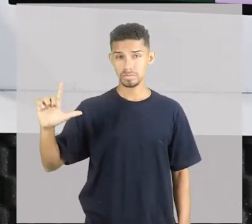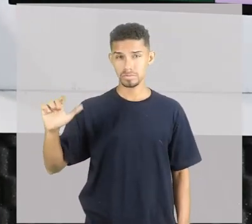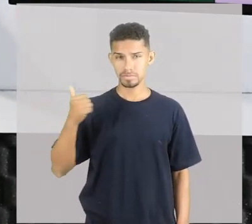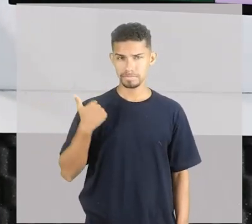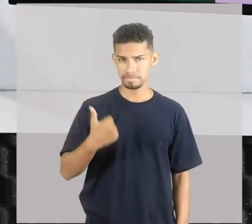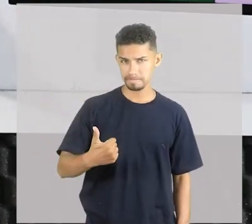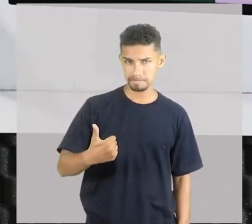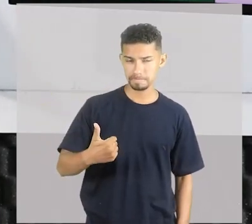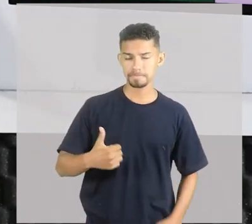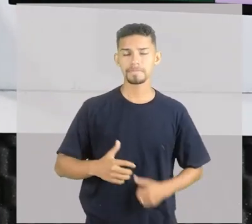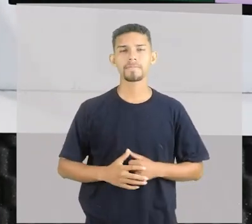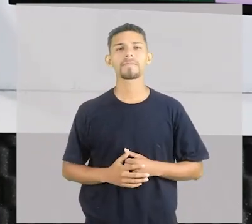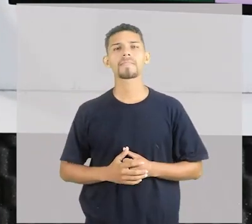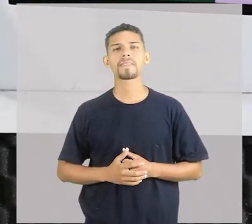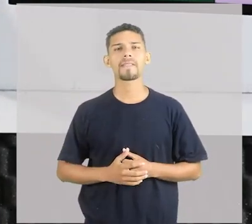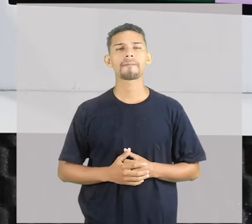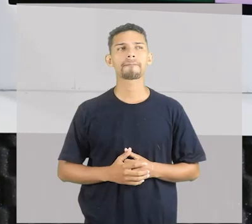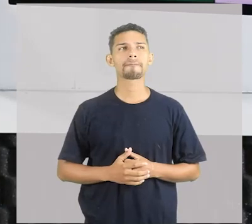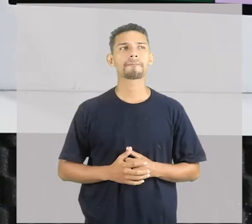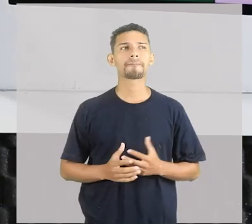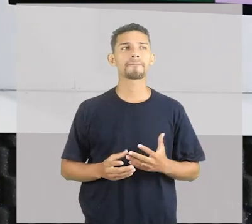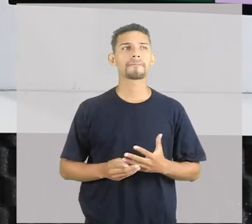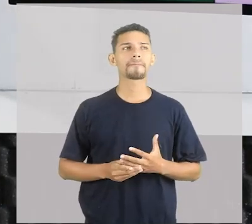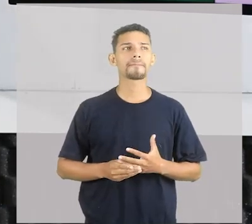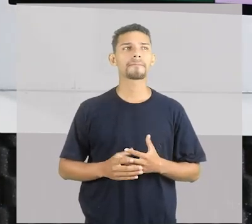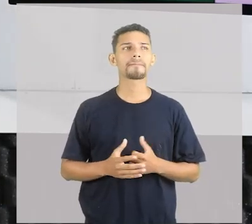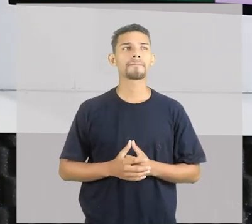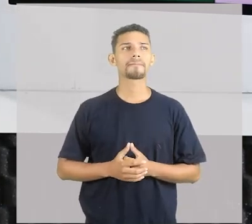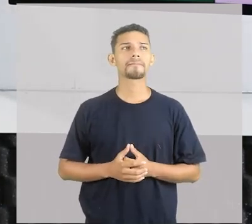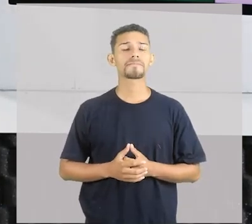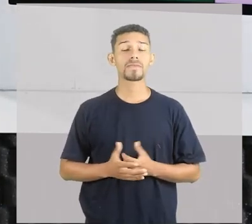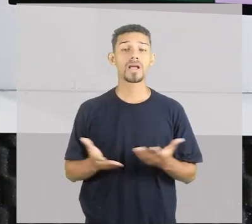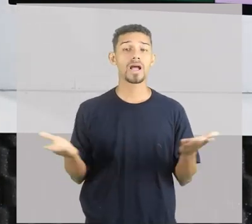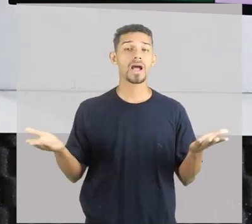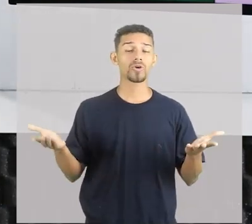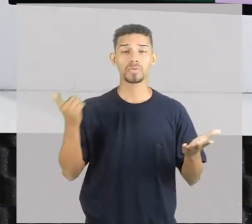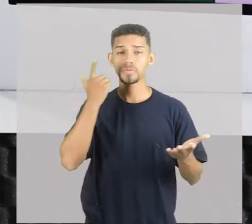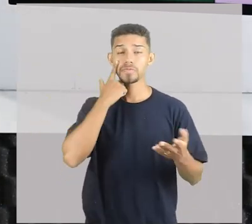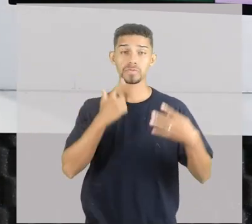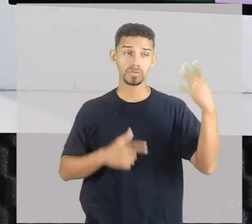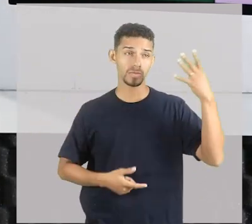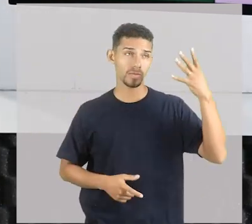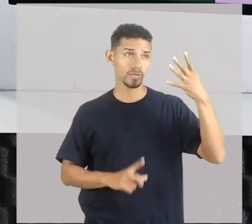Continuando. Galera, enol.